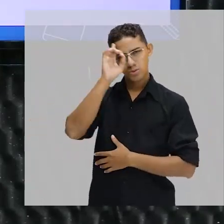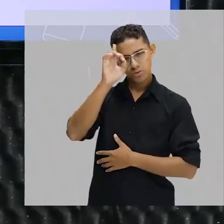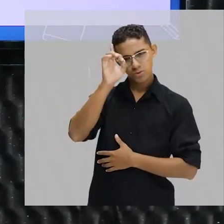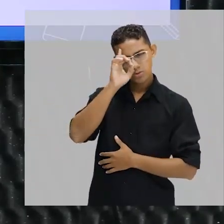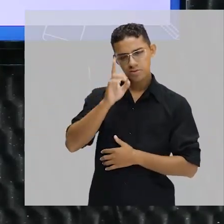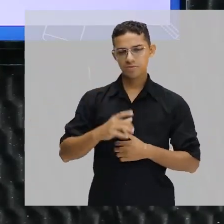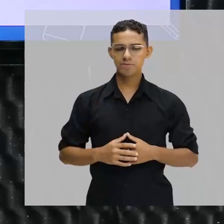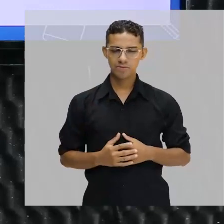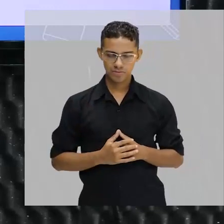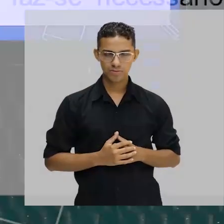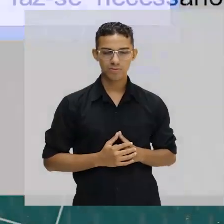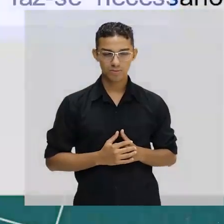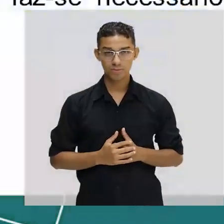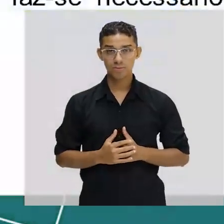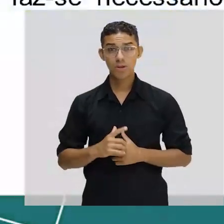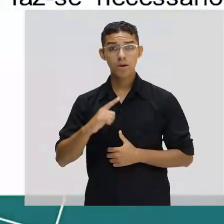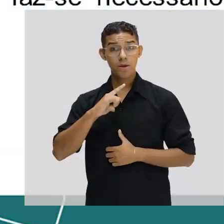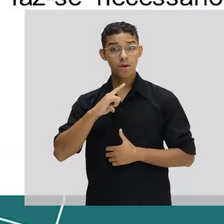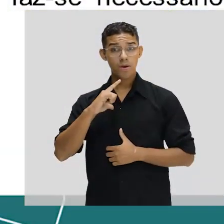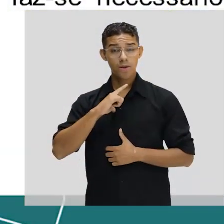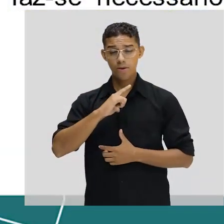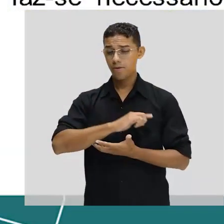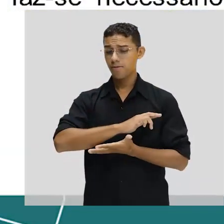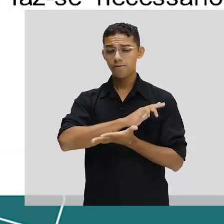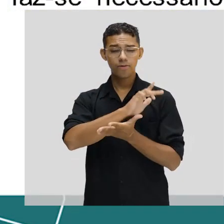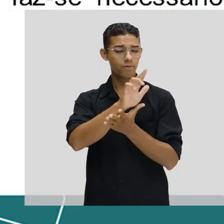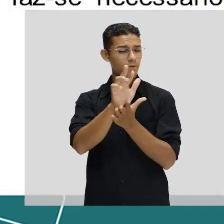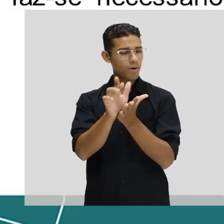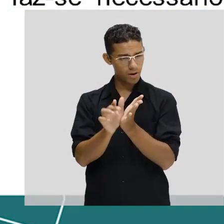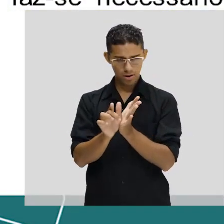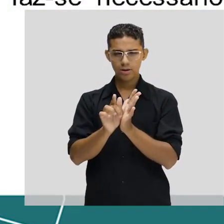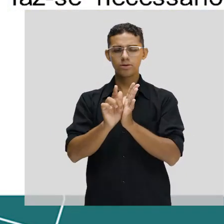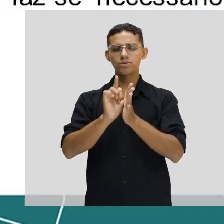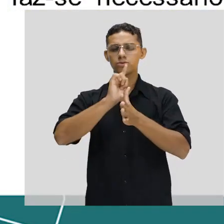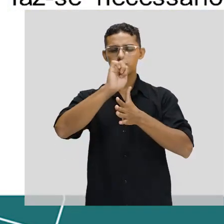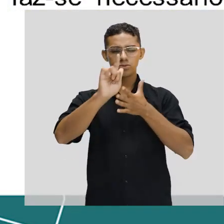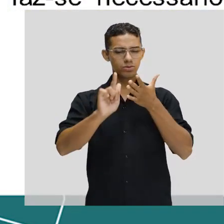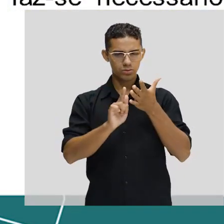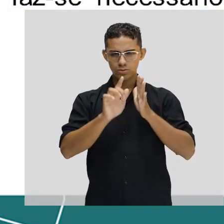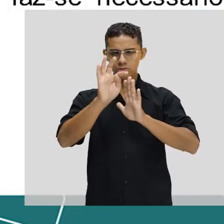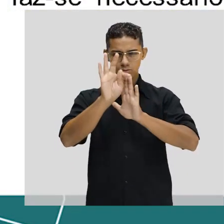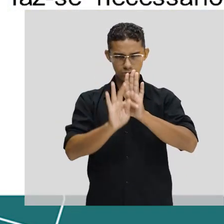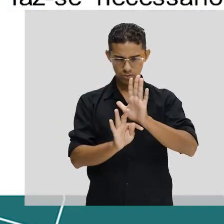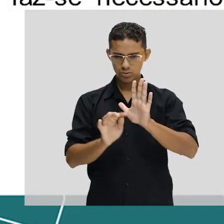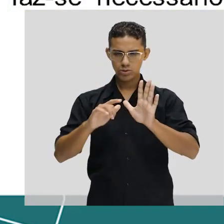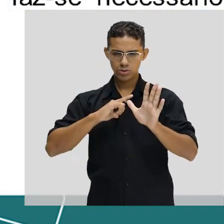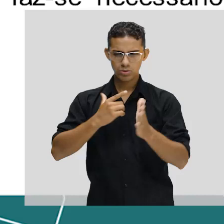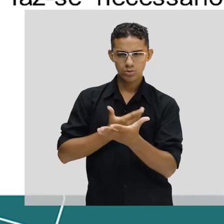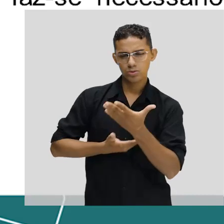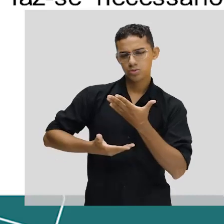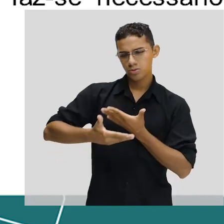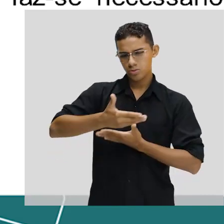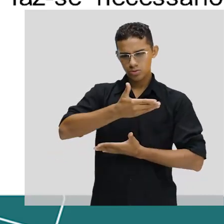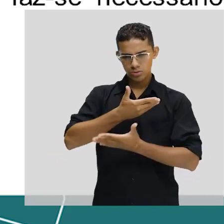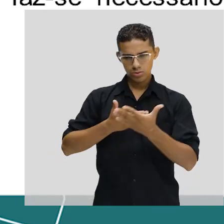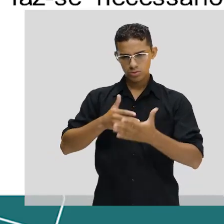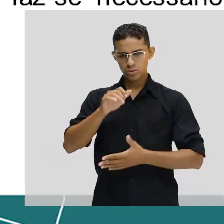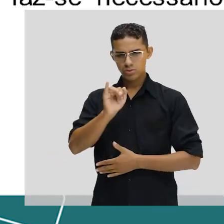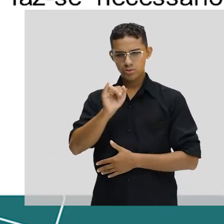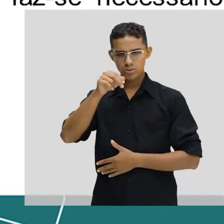dia. Existem muitos gêneros textuais que promovem uma interação entre os